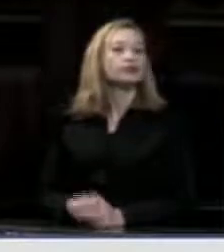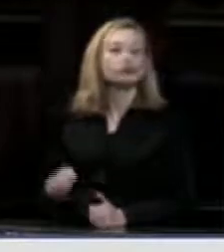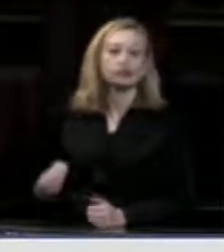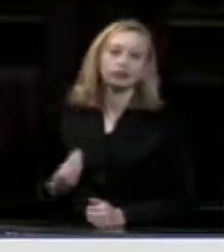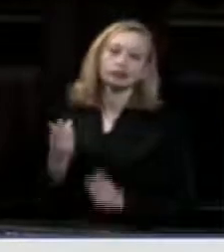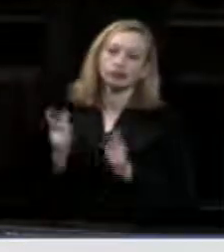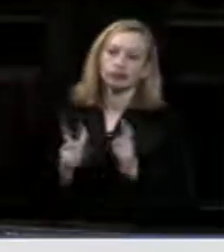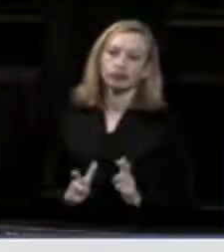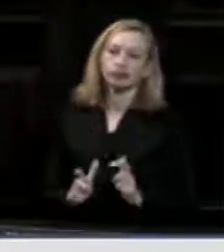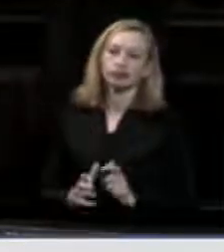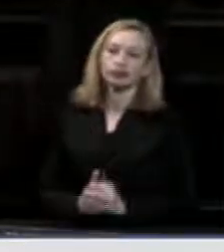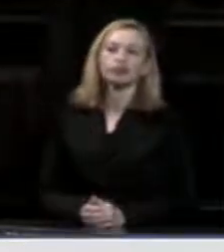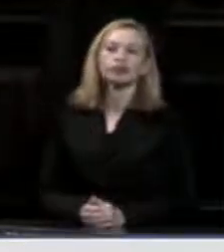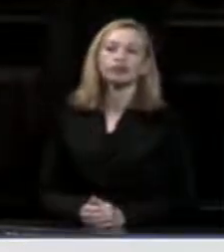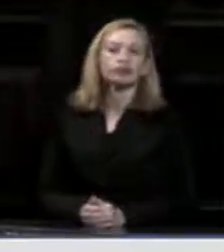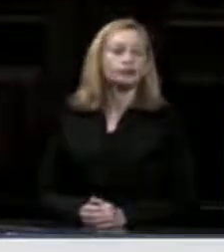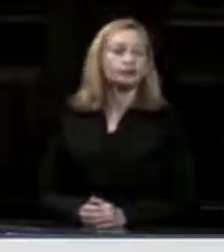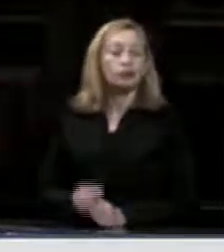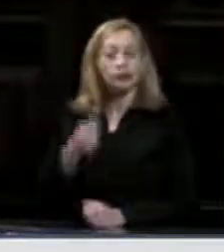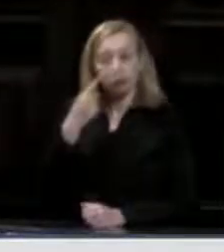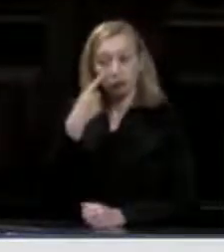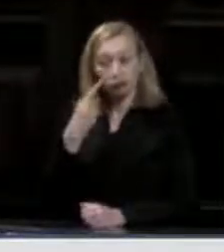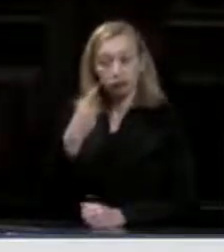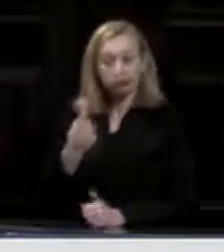presentes, tenho visto,